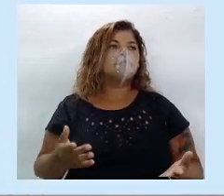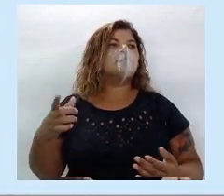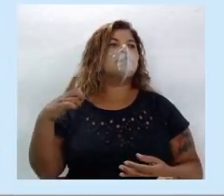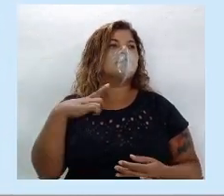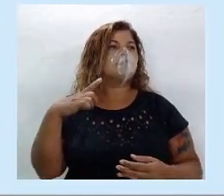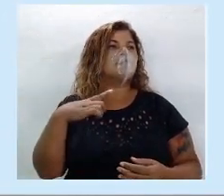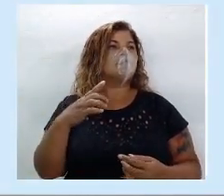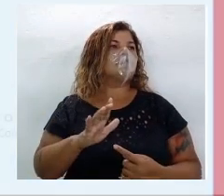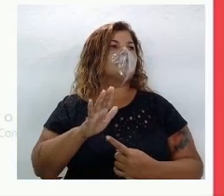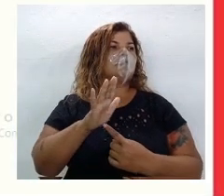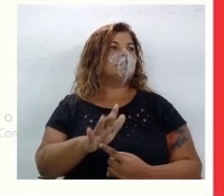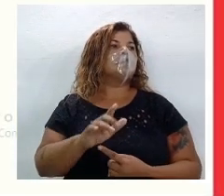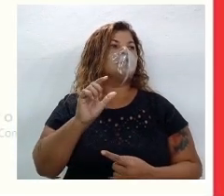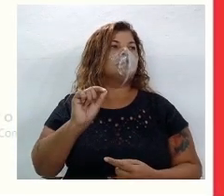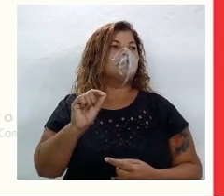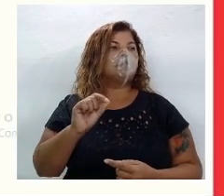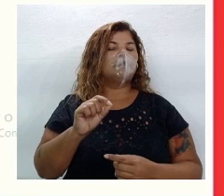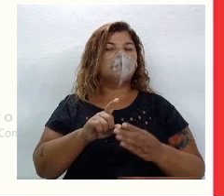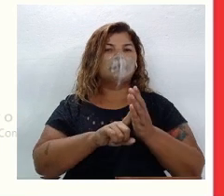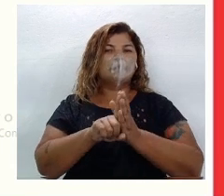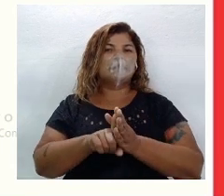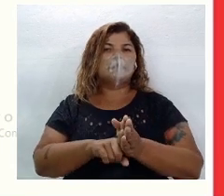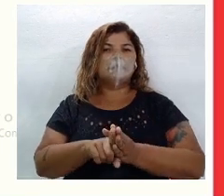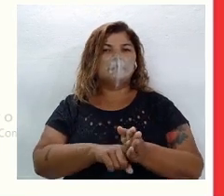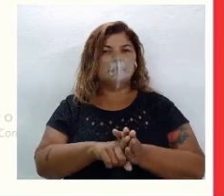trago para vocês dados. Vamos ver.